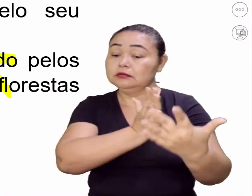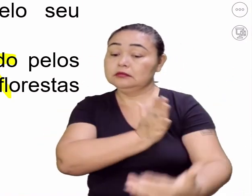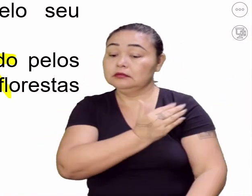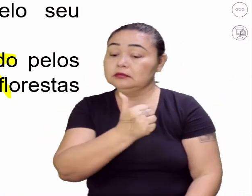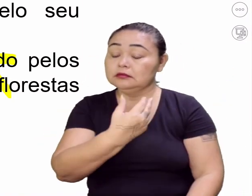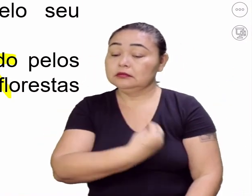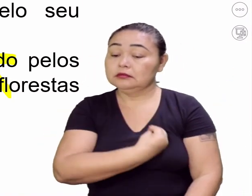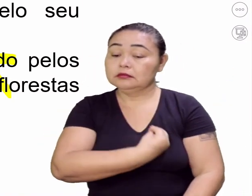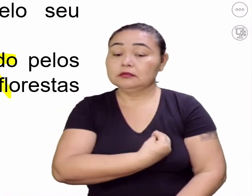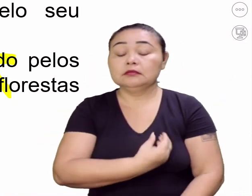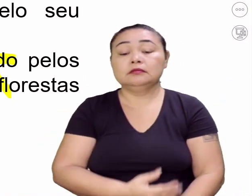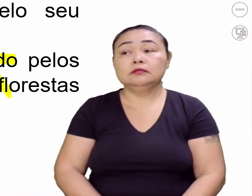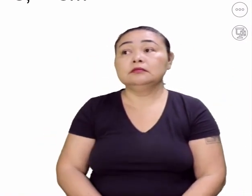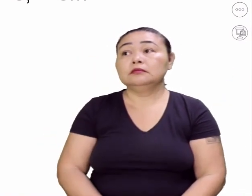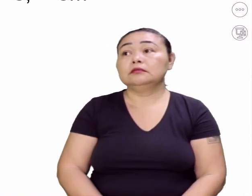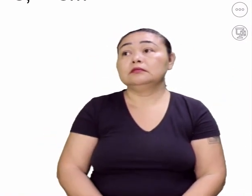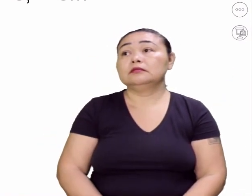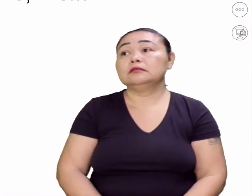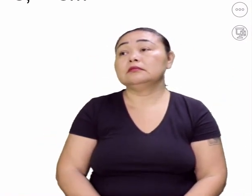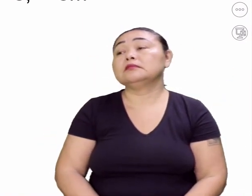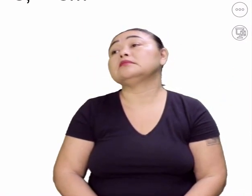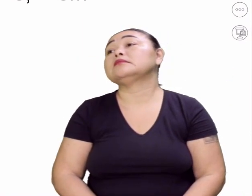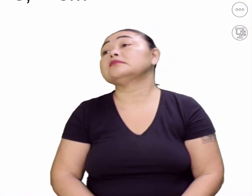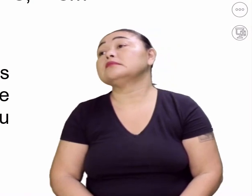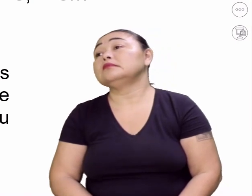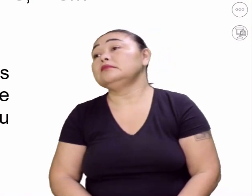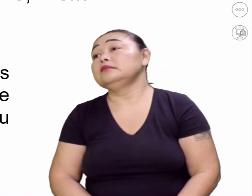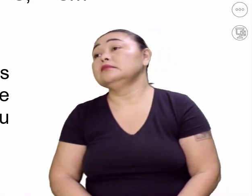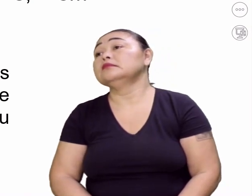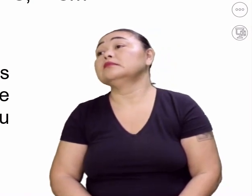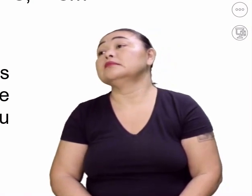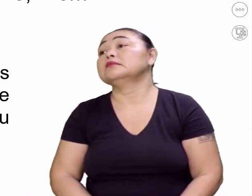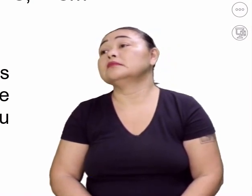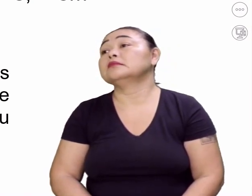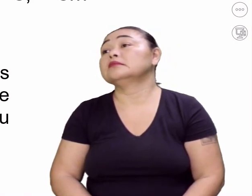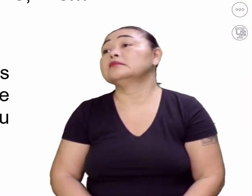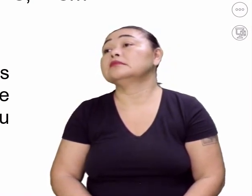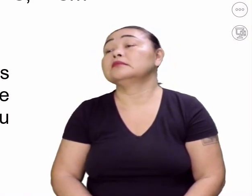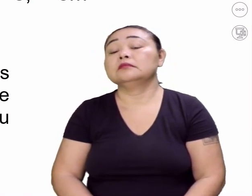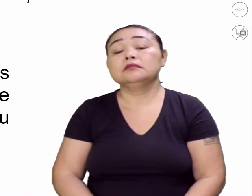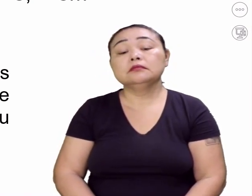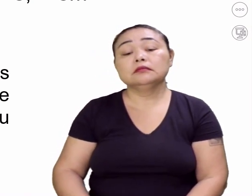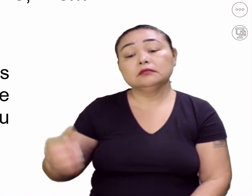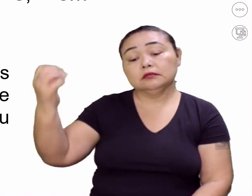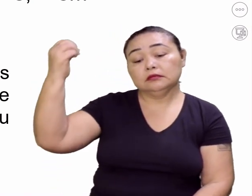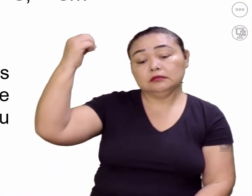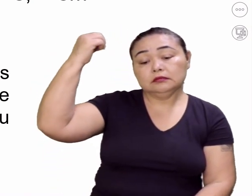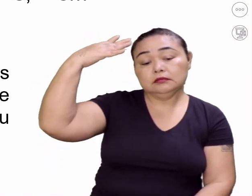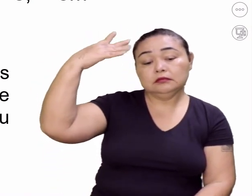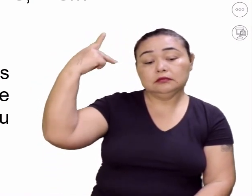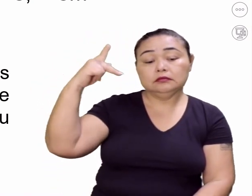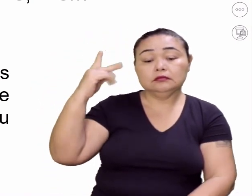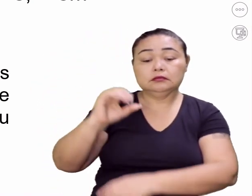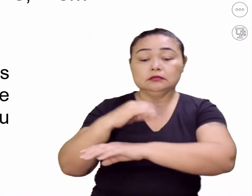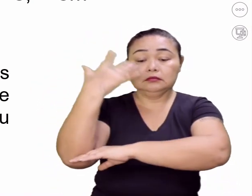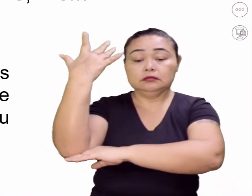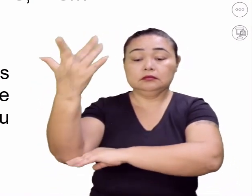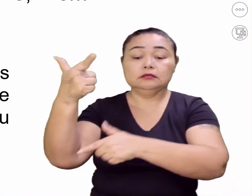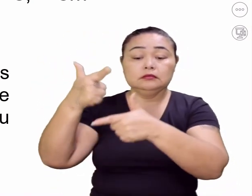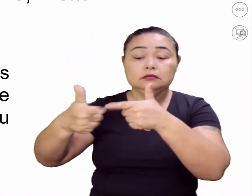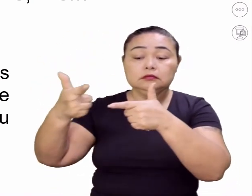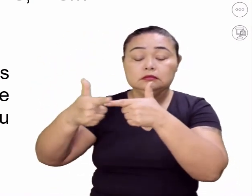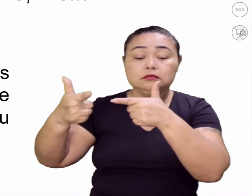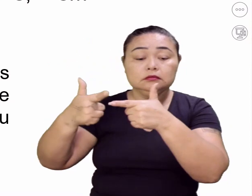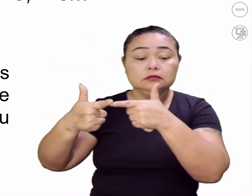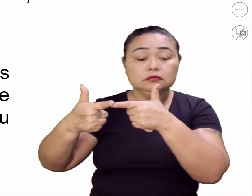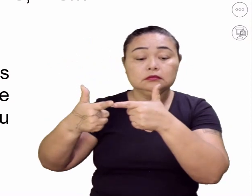né, de vida. Isso está certo, Rogério. Olha só. É verdade. Eles culpam, né, o desmatamento pelos problemas